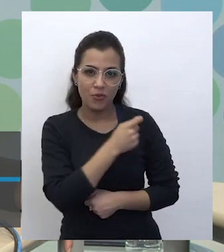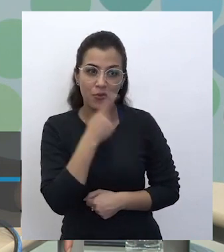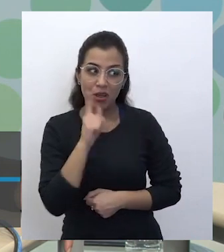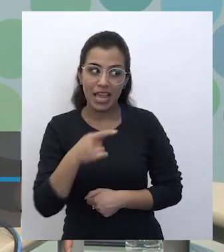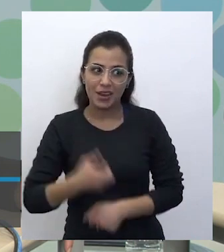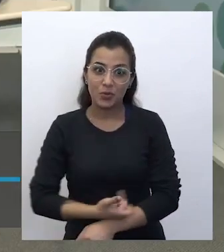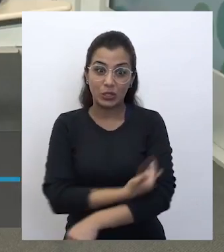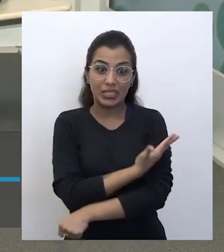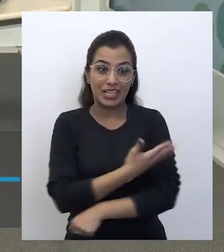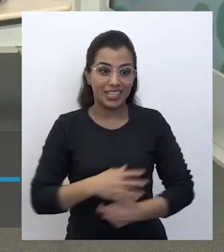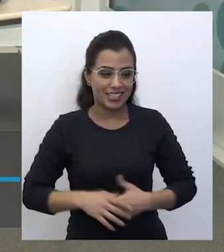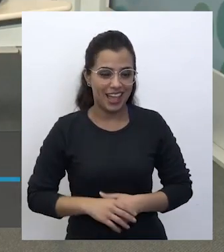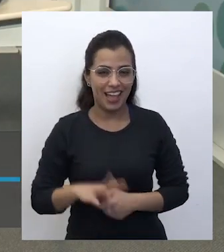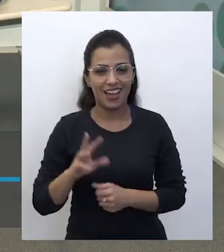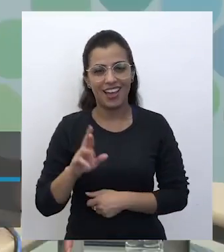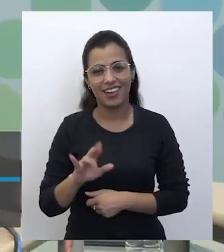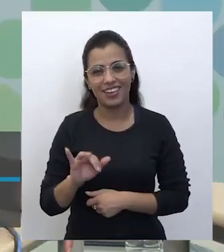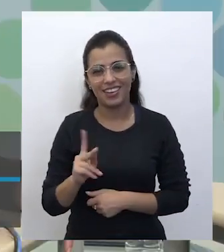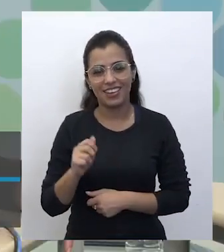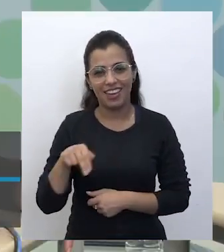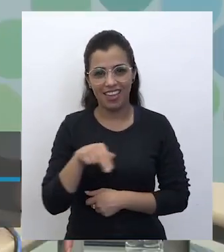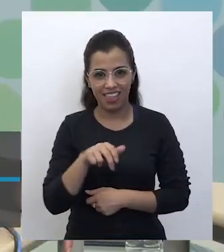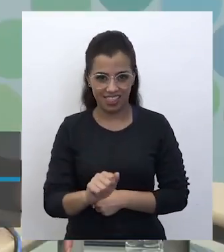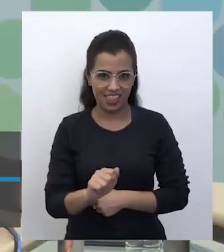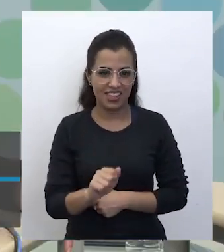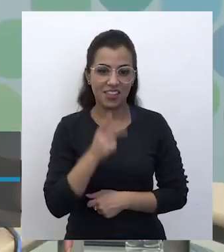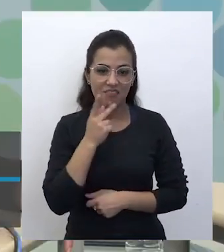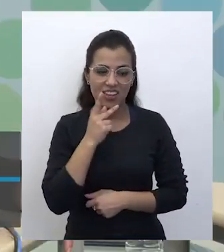emocionante. Emocionante. A Rihanna falou que devia